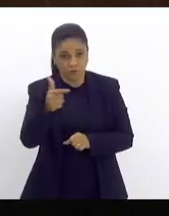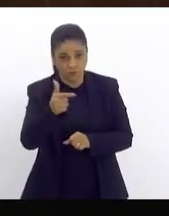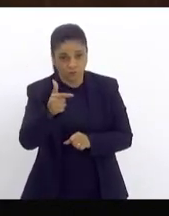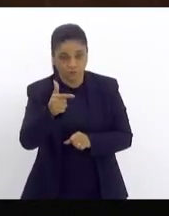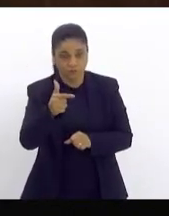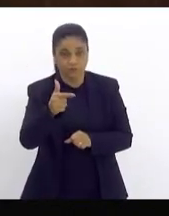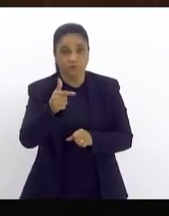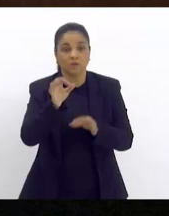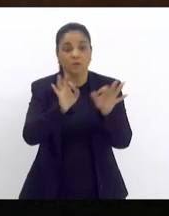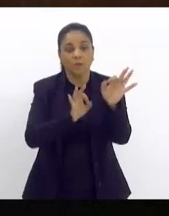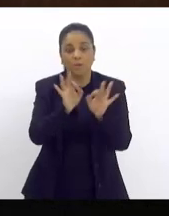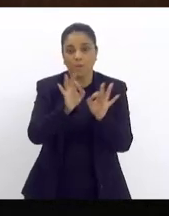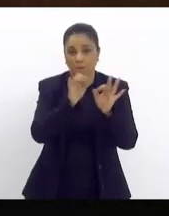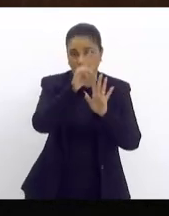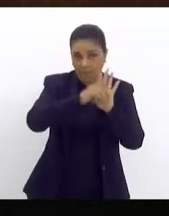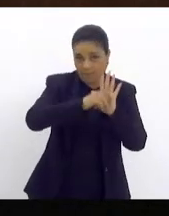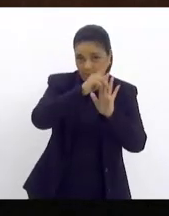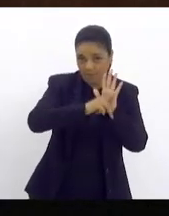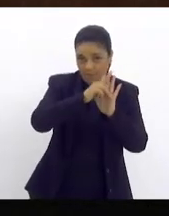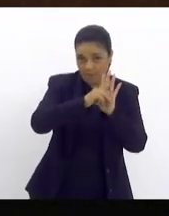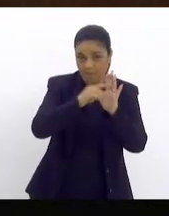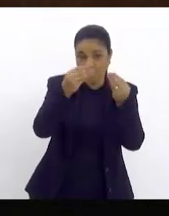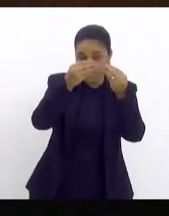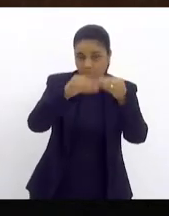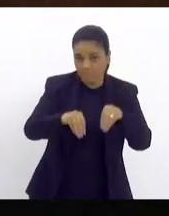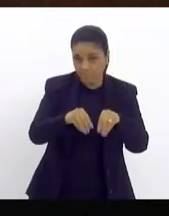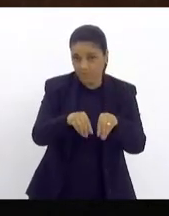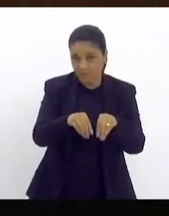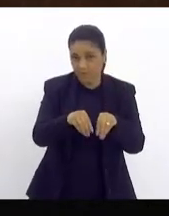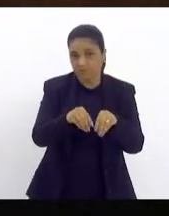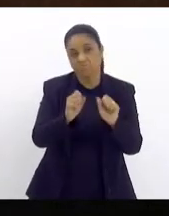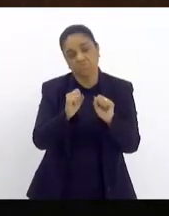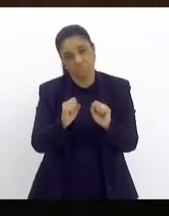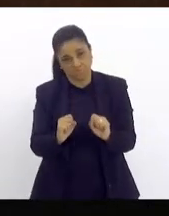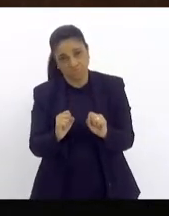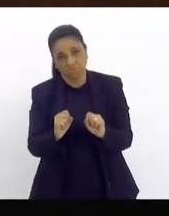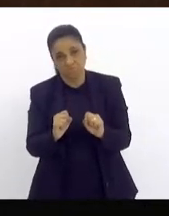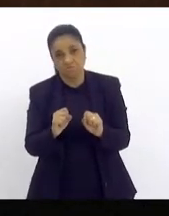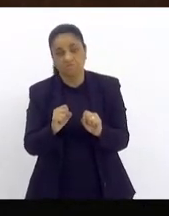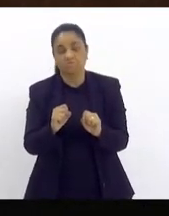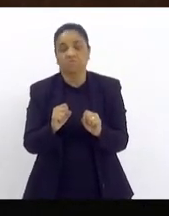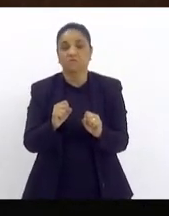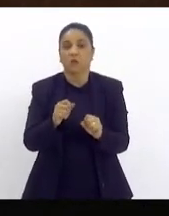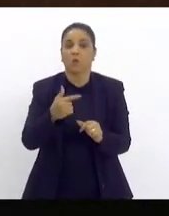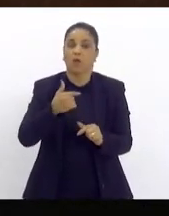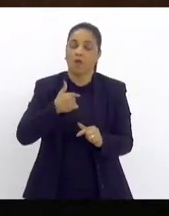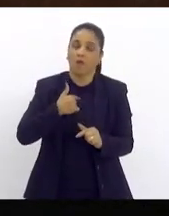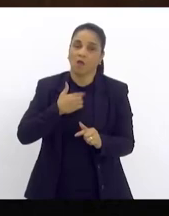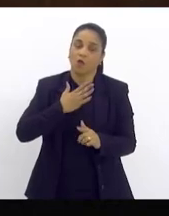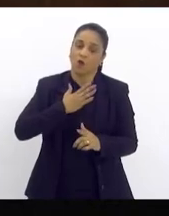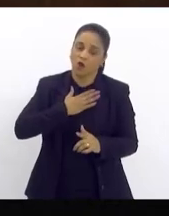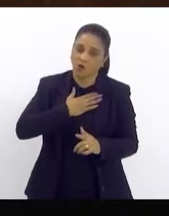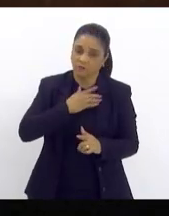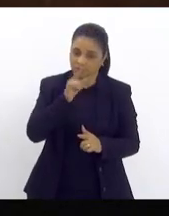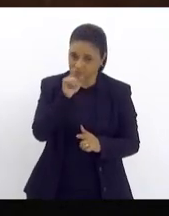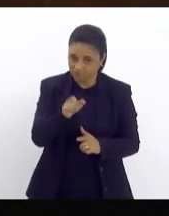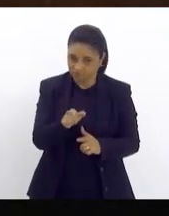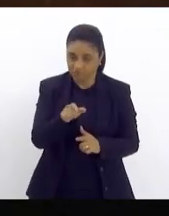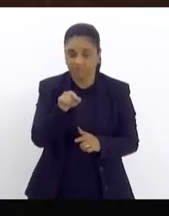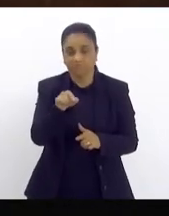poderia estar prejudicado Então gostaria que vossa excelência se achar conveniente